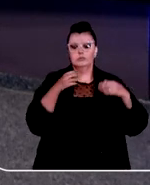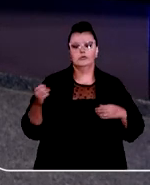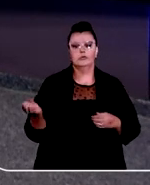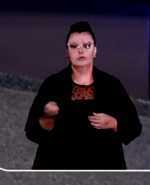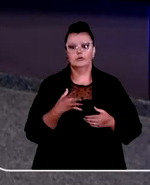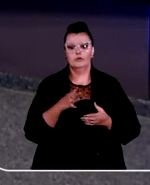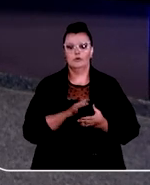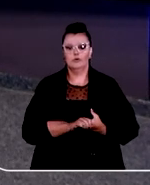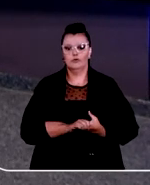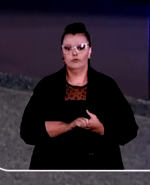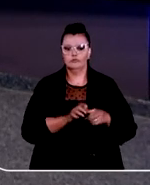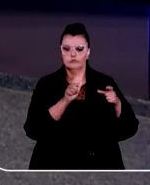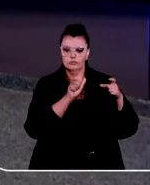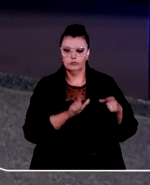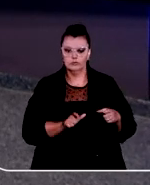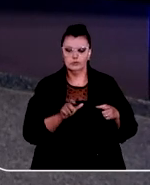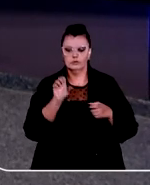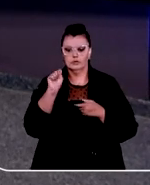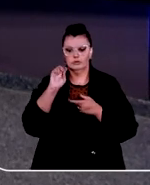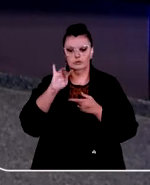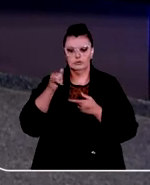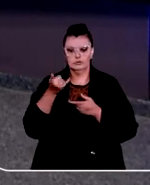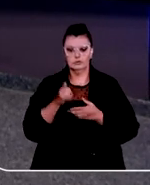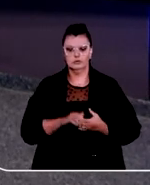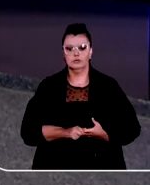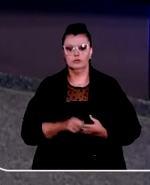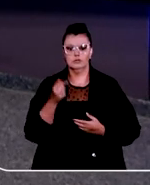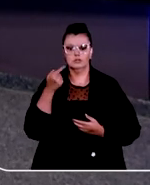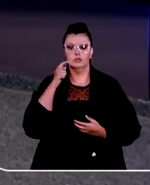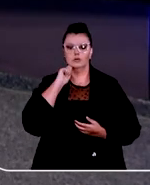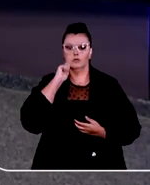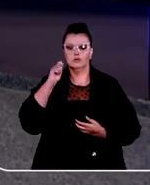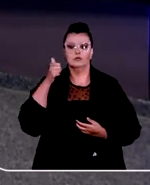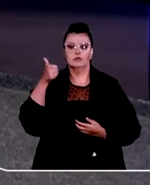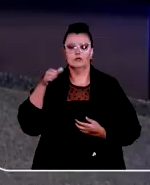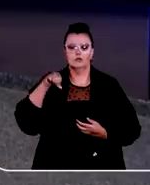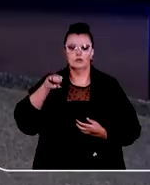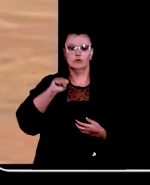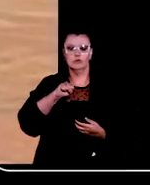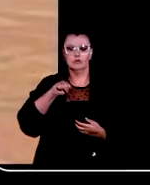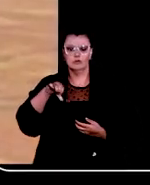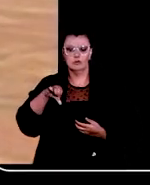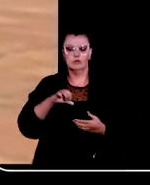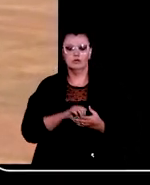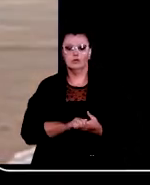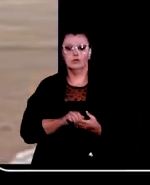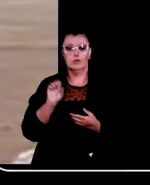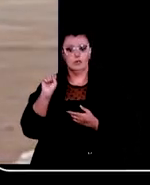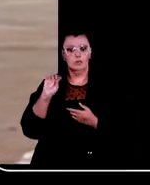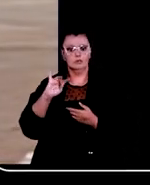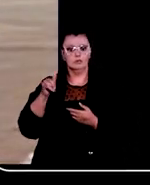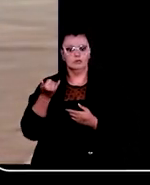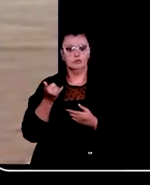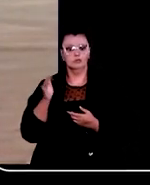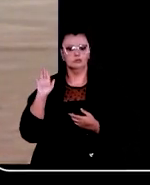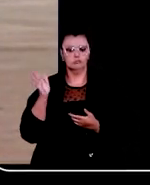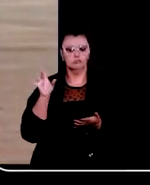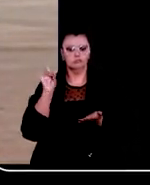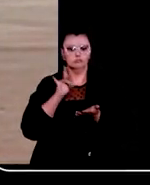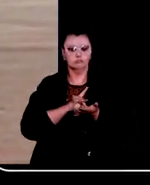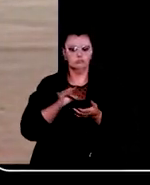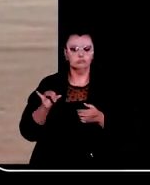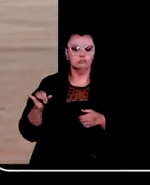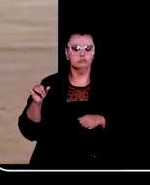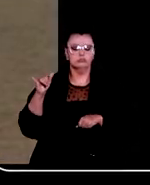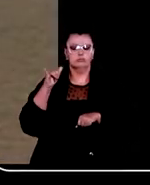programação comemorativa da corte vamos conferir uma obra que vai marcar a cidade assim está sendo vista